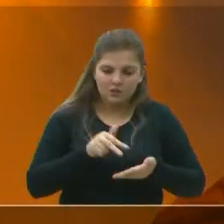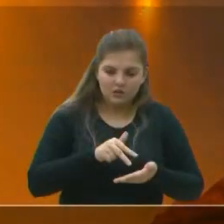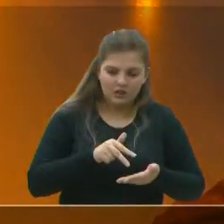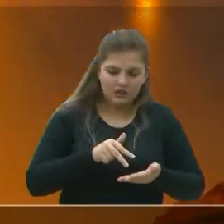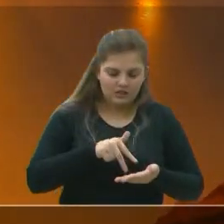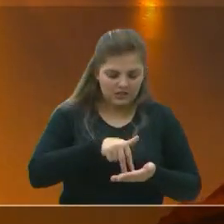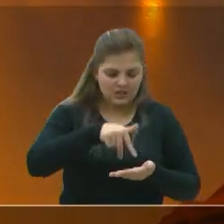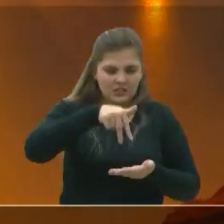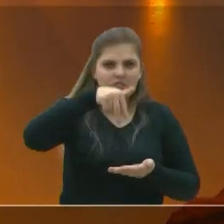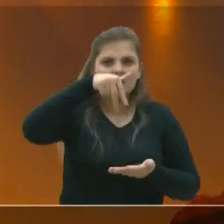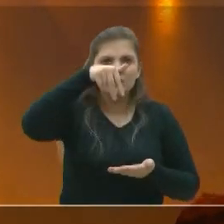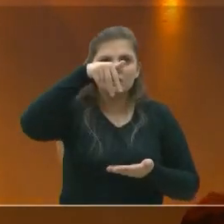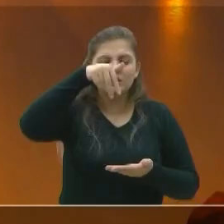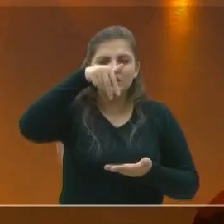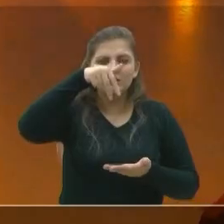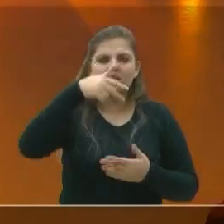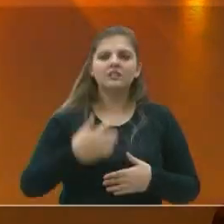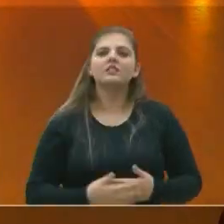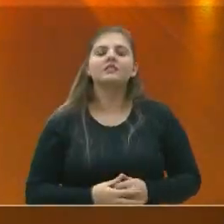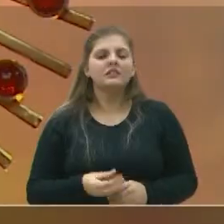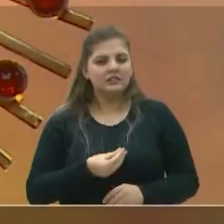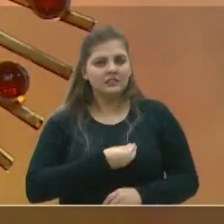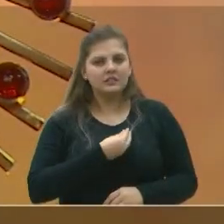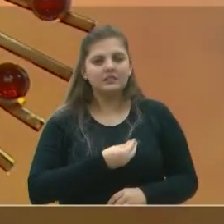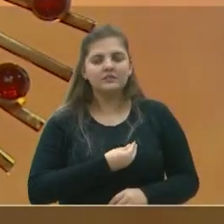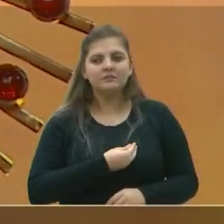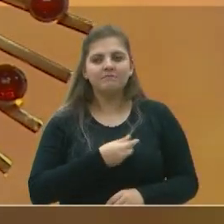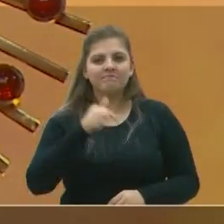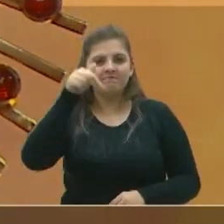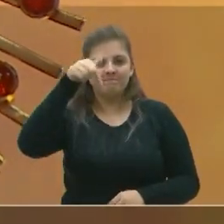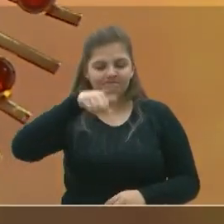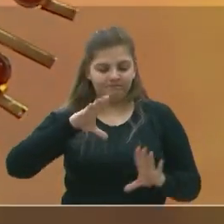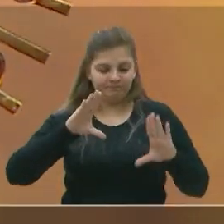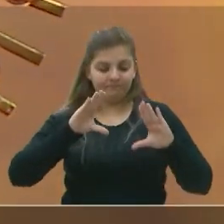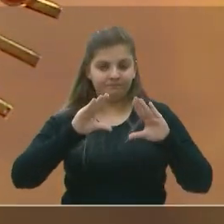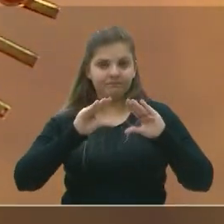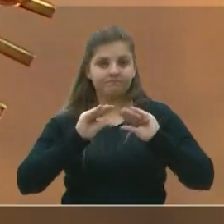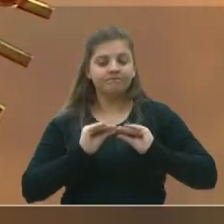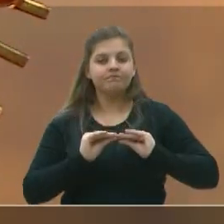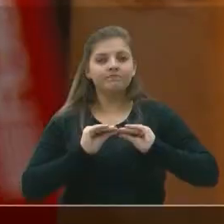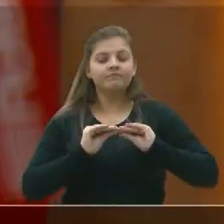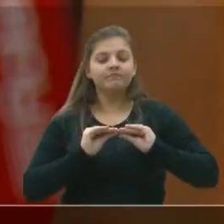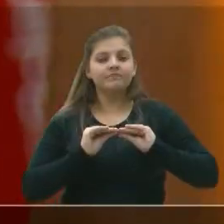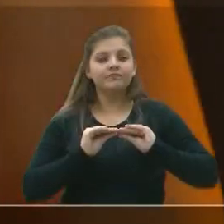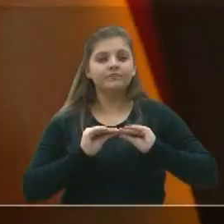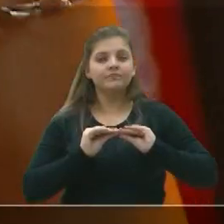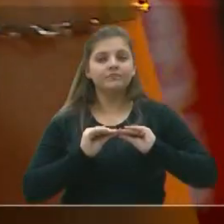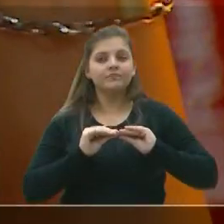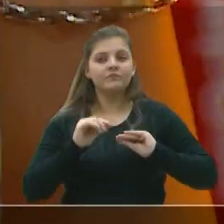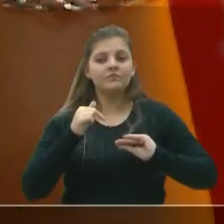ressuscitada. É ser ressuscitada nesta noite. Nesta noite.